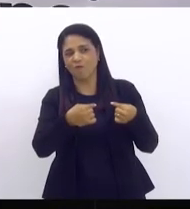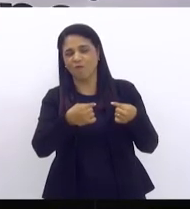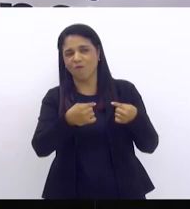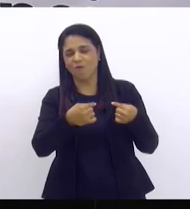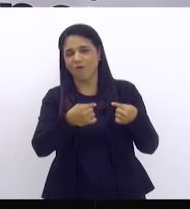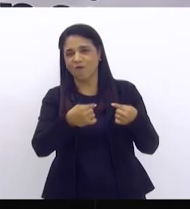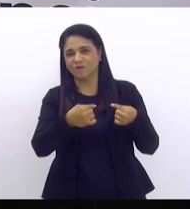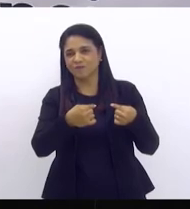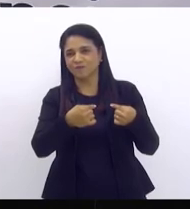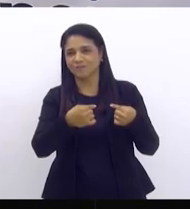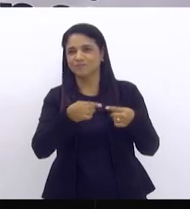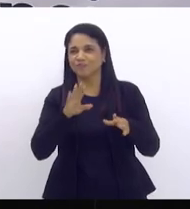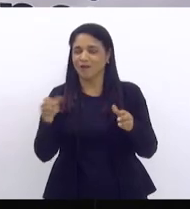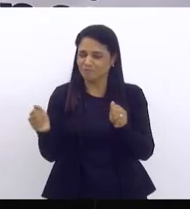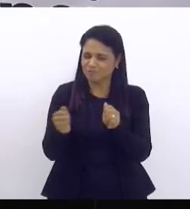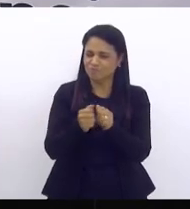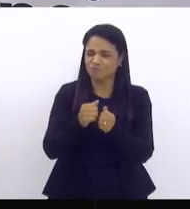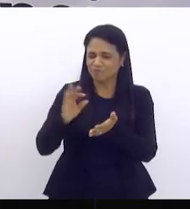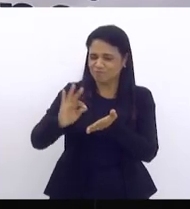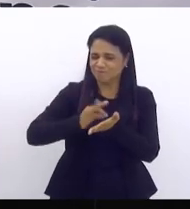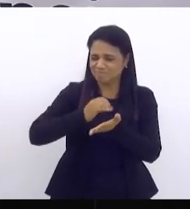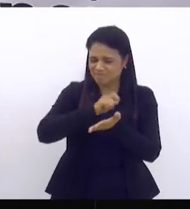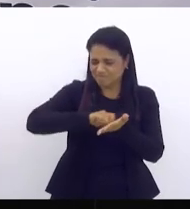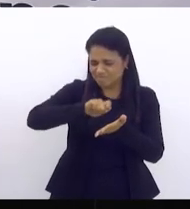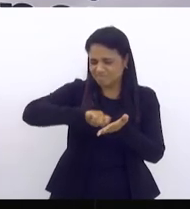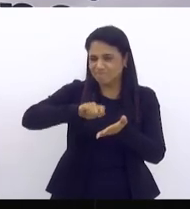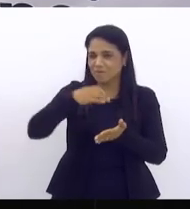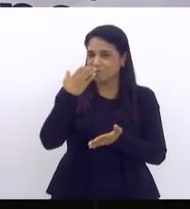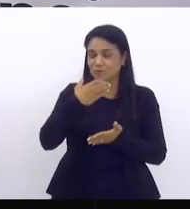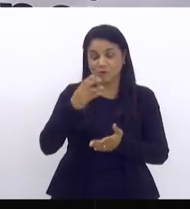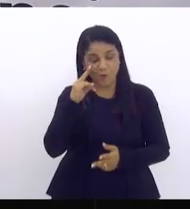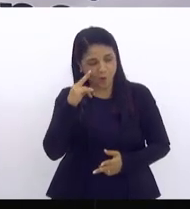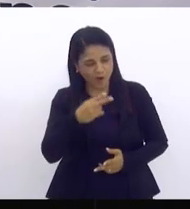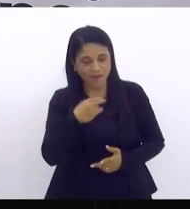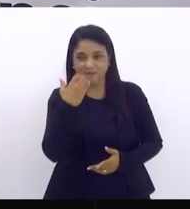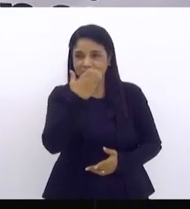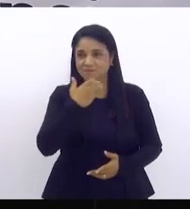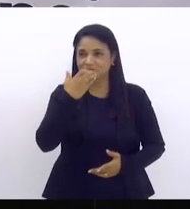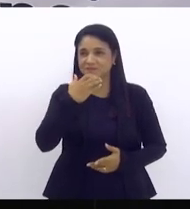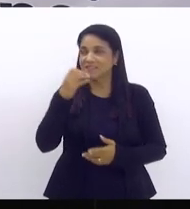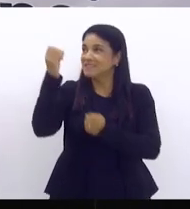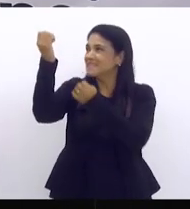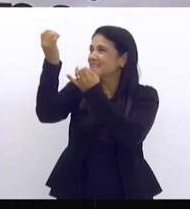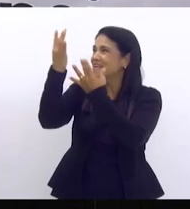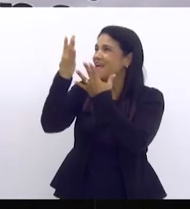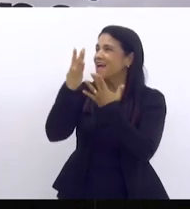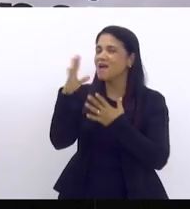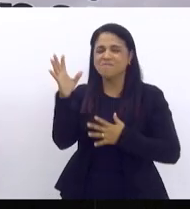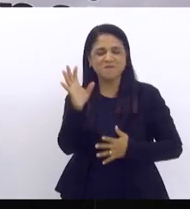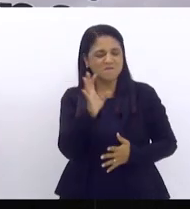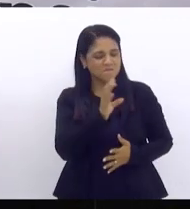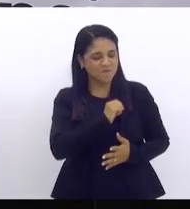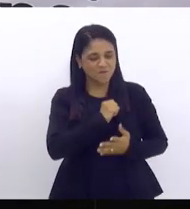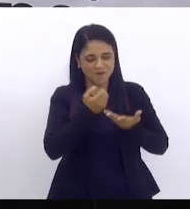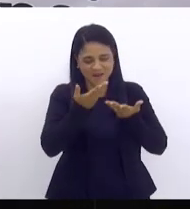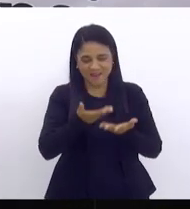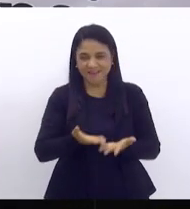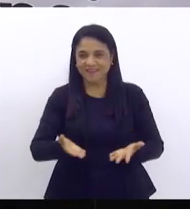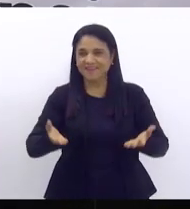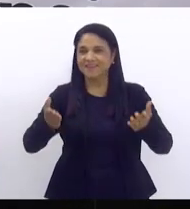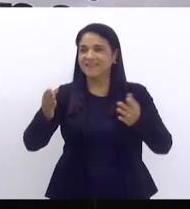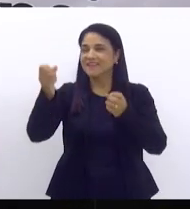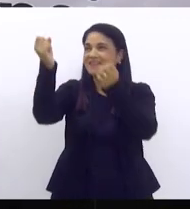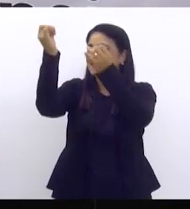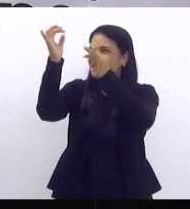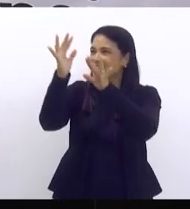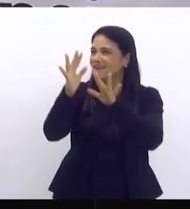A gente já fez muita música, mas eu não posso olhar ele aqui e não cantar, né? Derrama o teu amor aqui, derrama